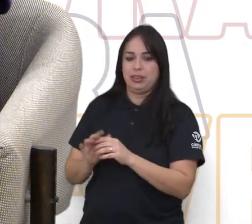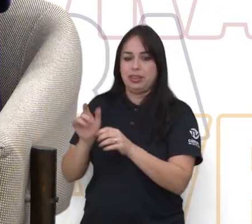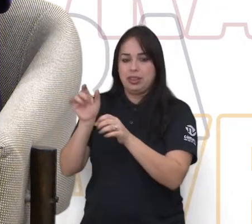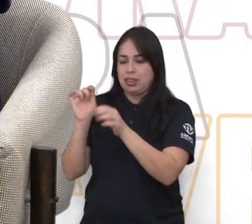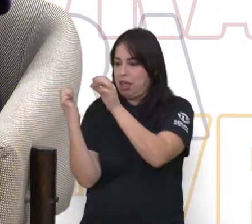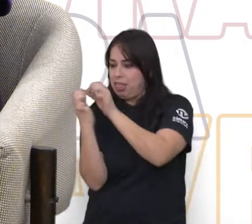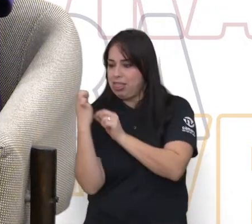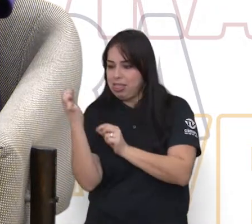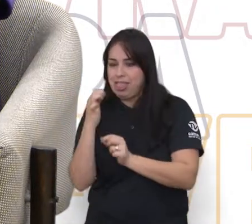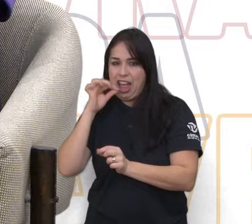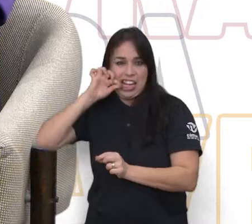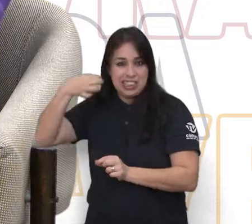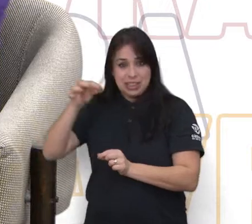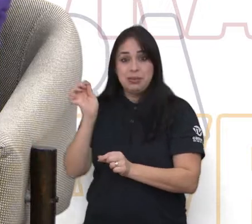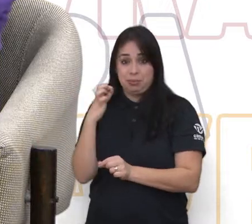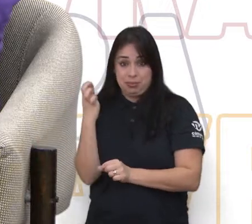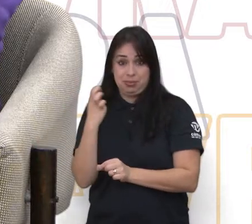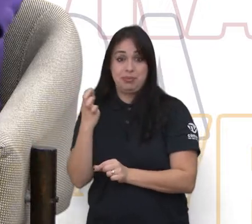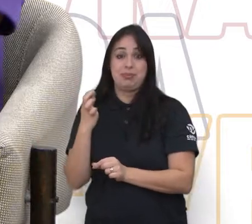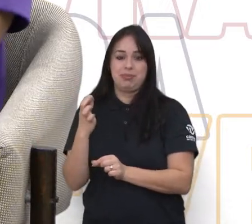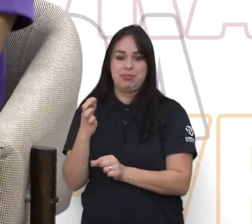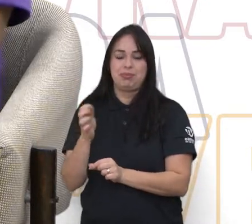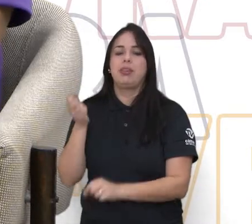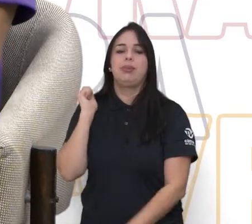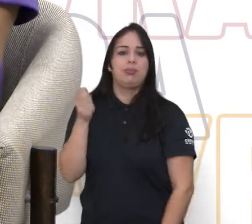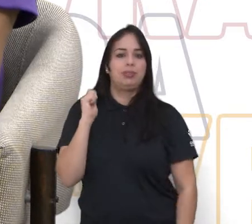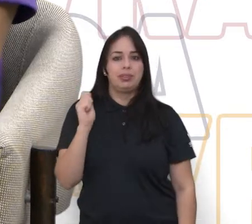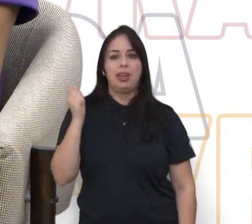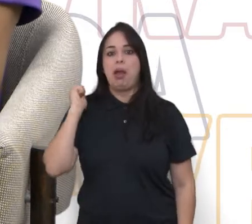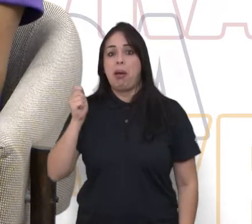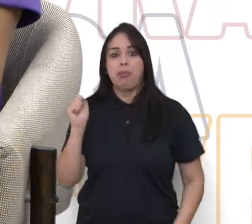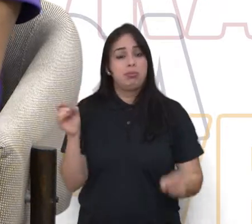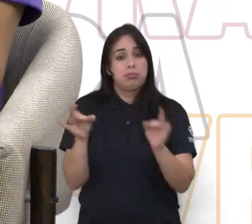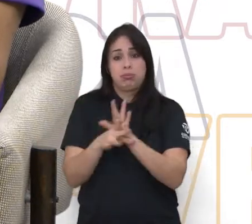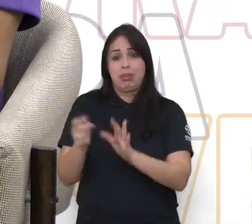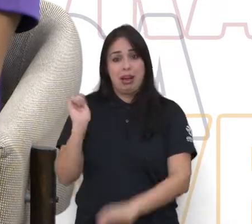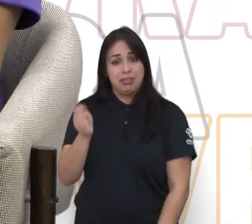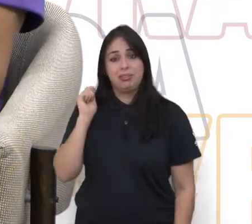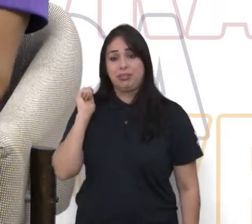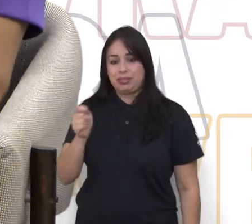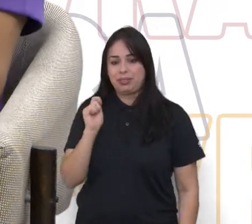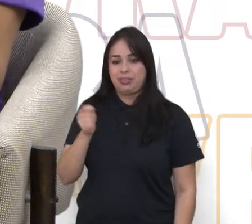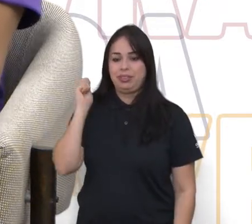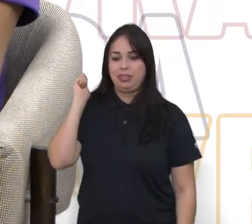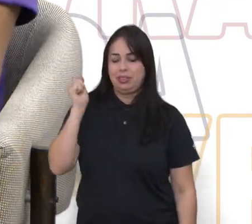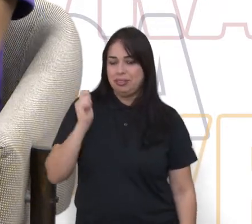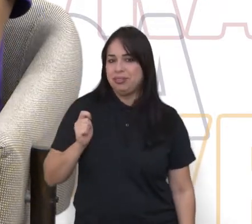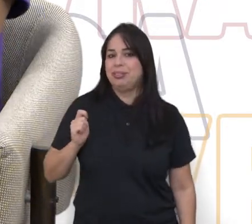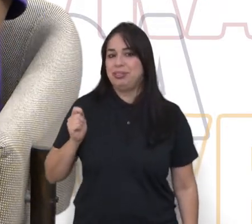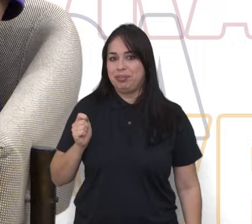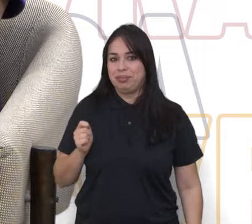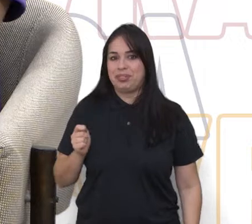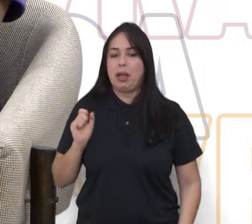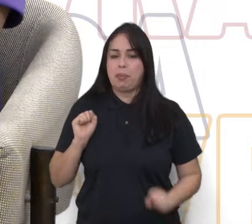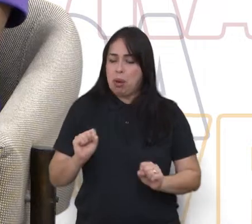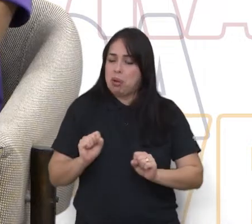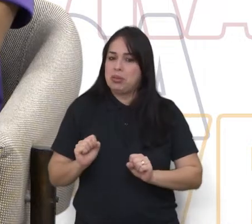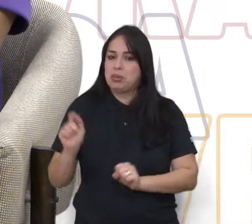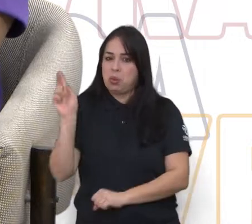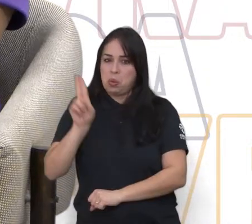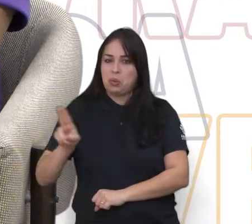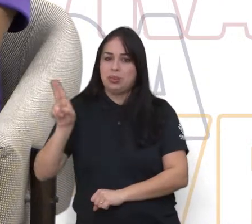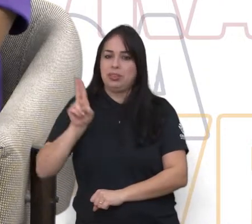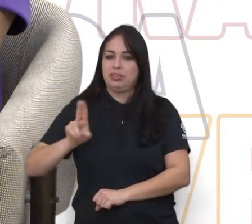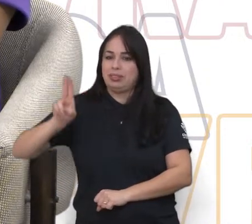umas fitinhas durex colorido e uma fitinha aqui, ó. Pronto, está feito minha maraquinha. Posso sair cantando aí, ó.